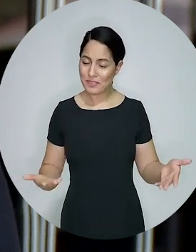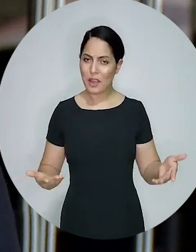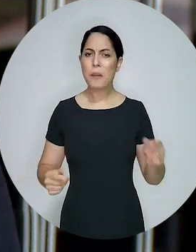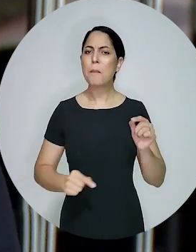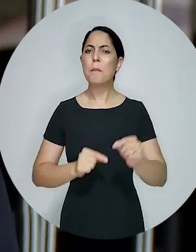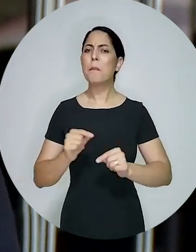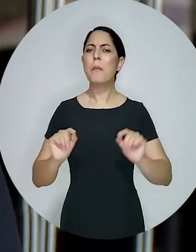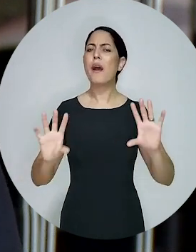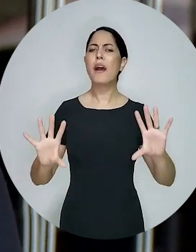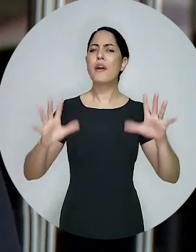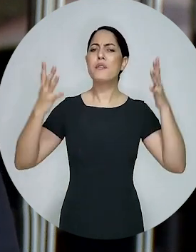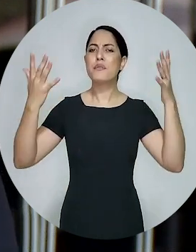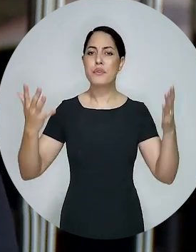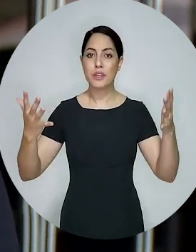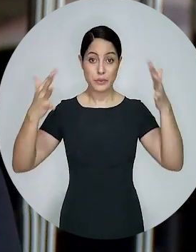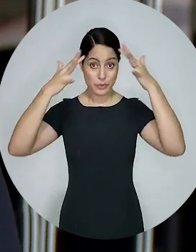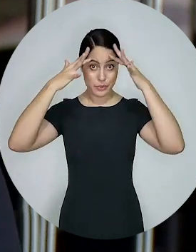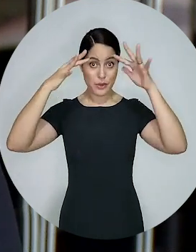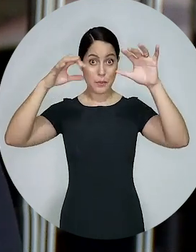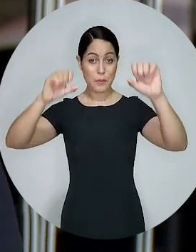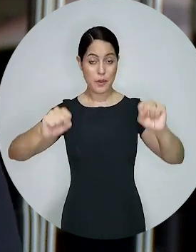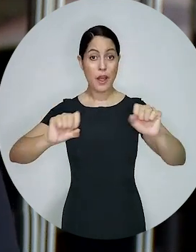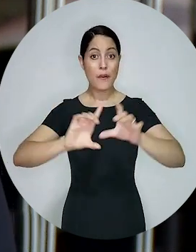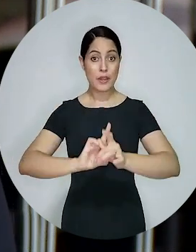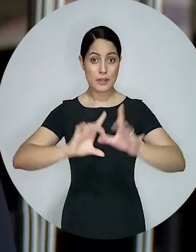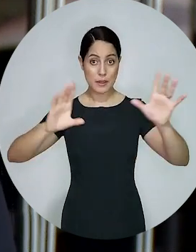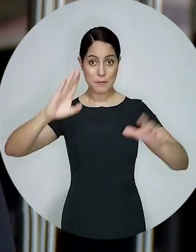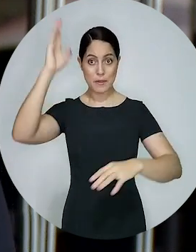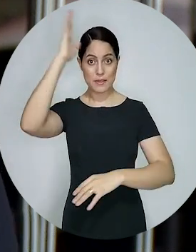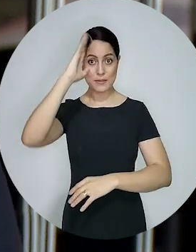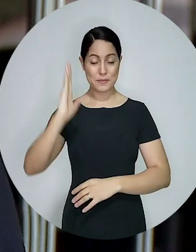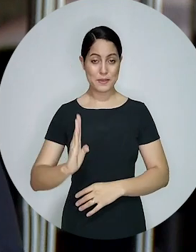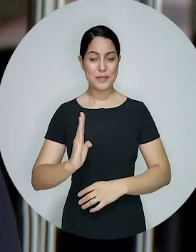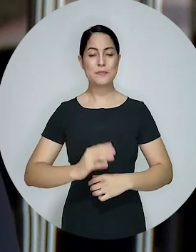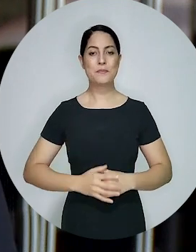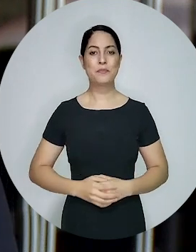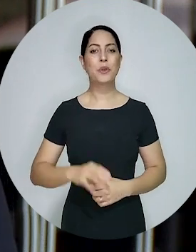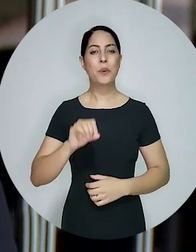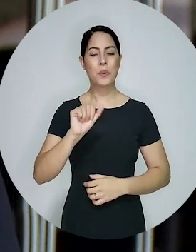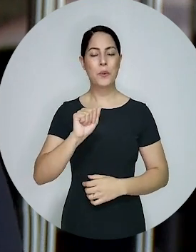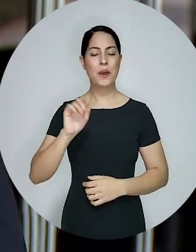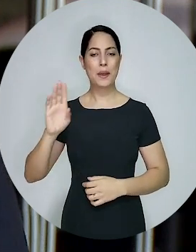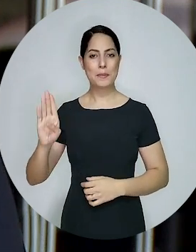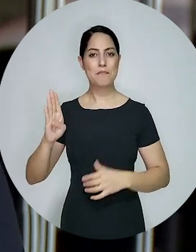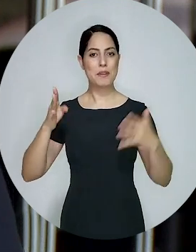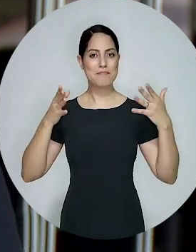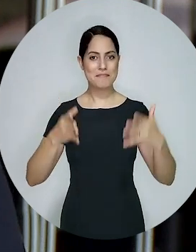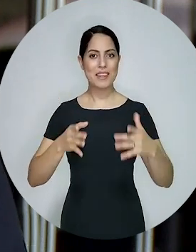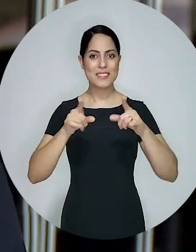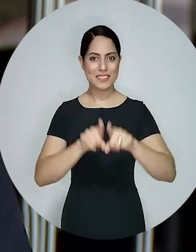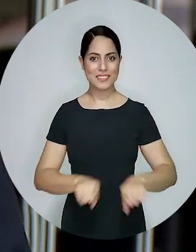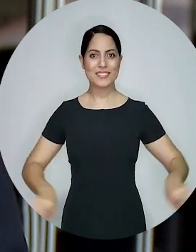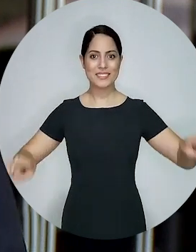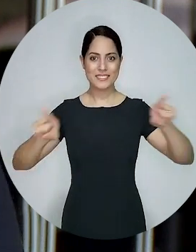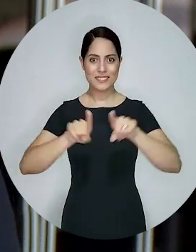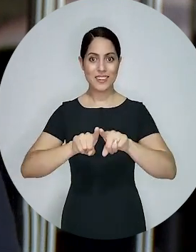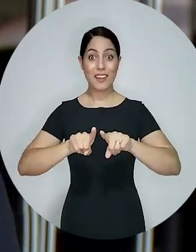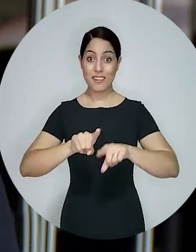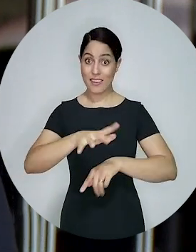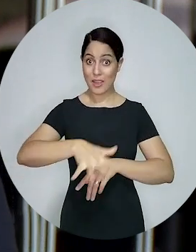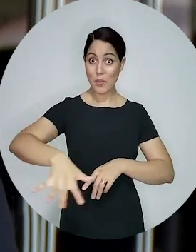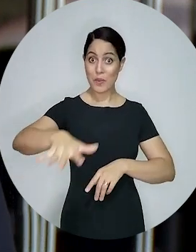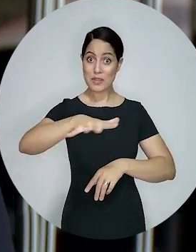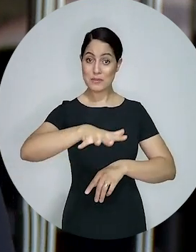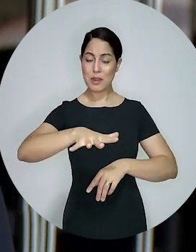do tribunal e da democracia no Brasil. A OAB Nacional é parceira do projeto e terá direito a um espaço